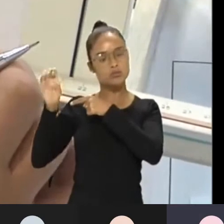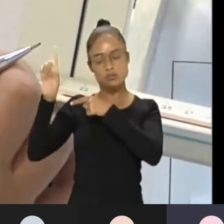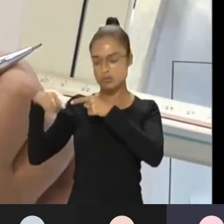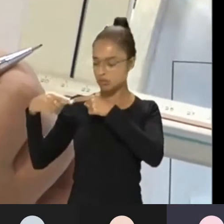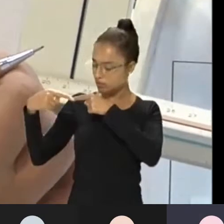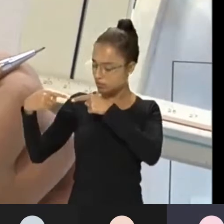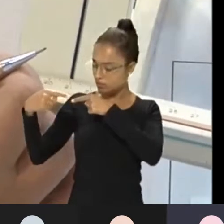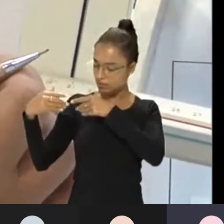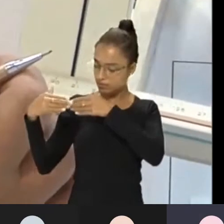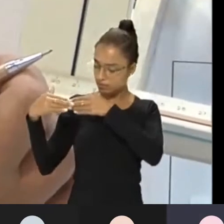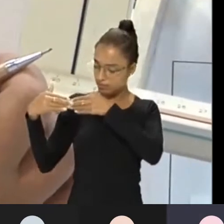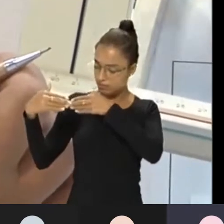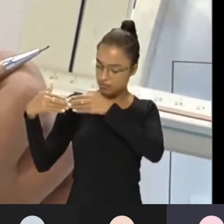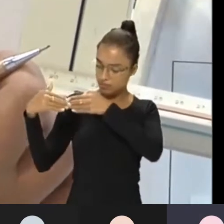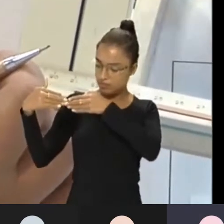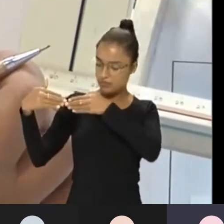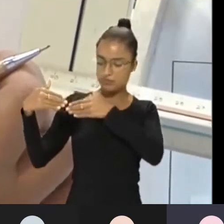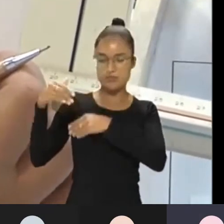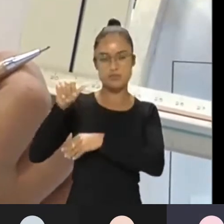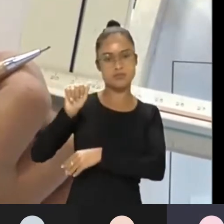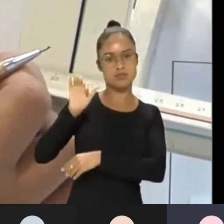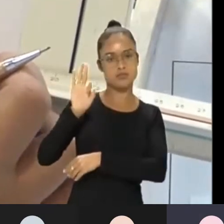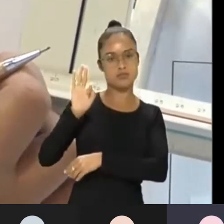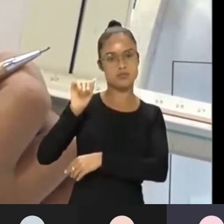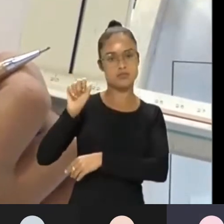Vamos marcar essas medidas.